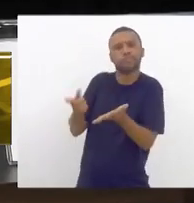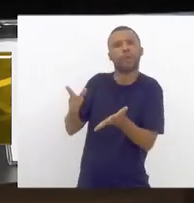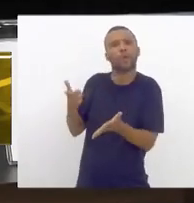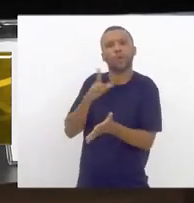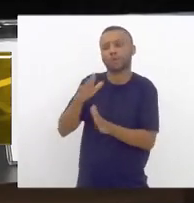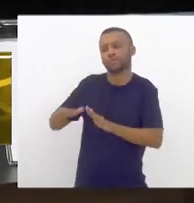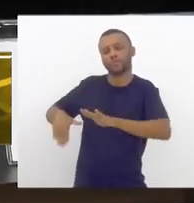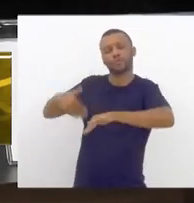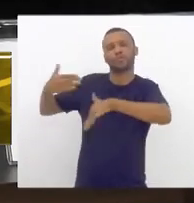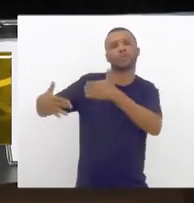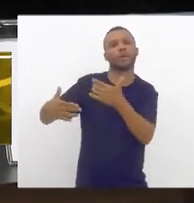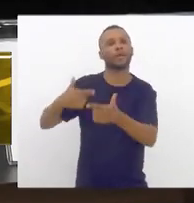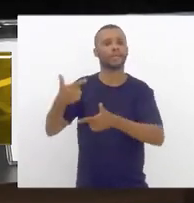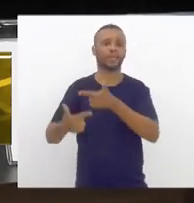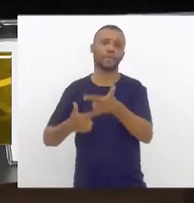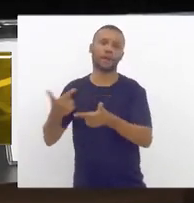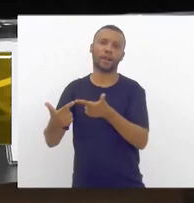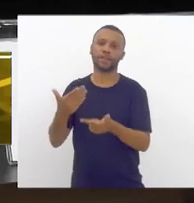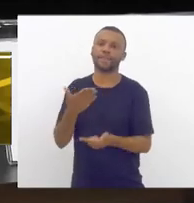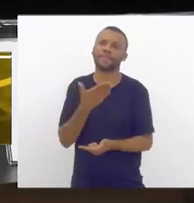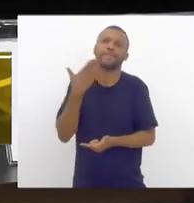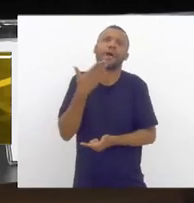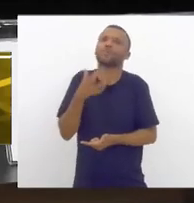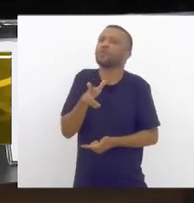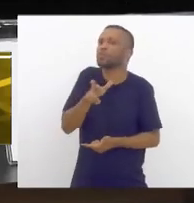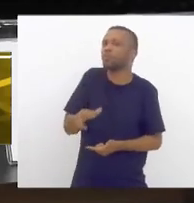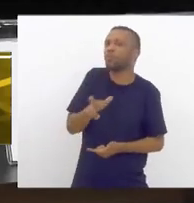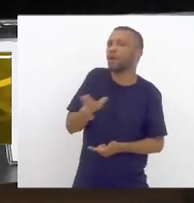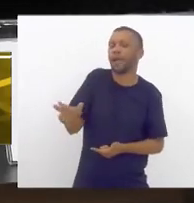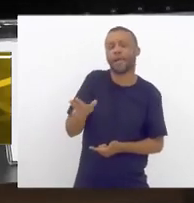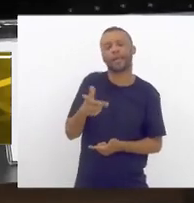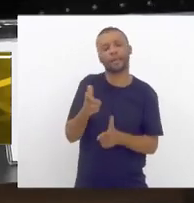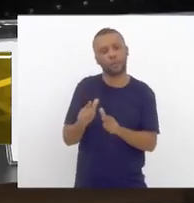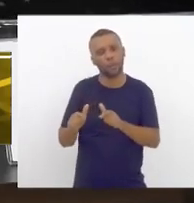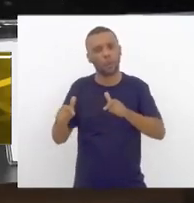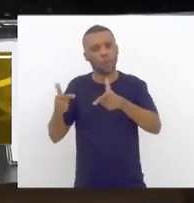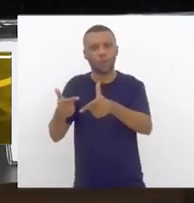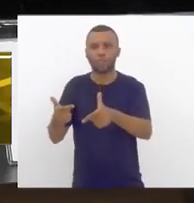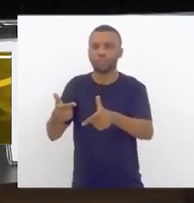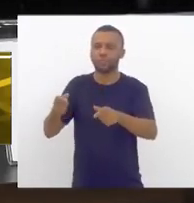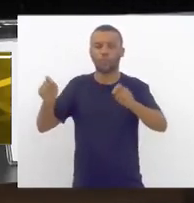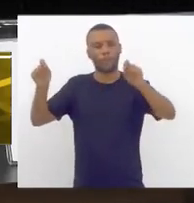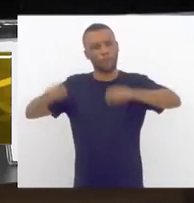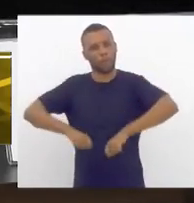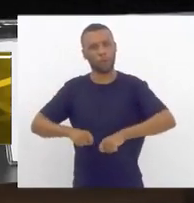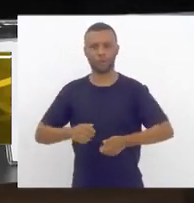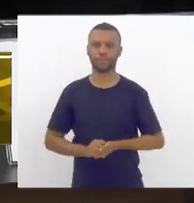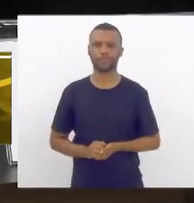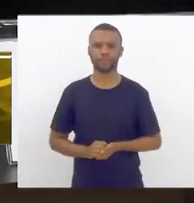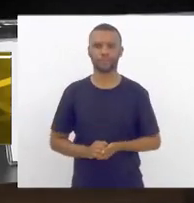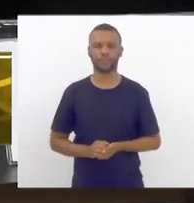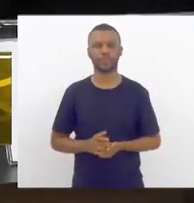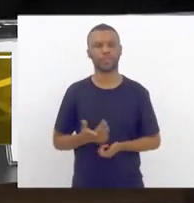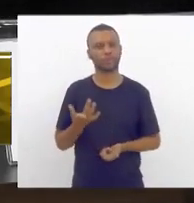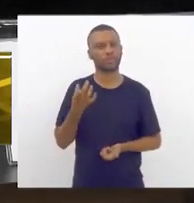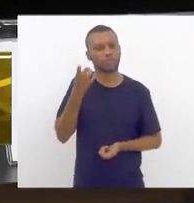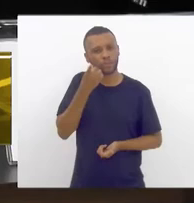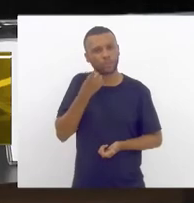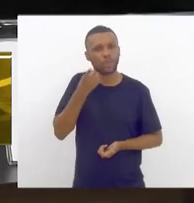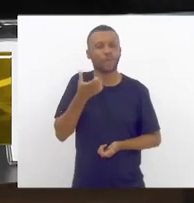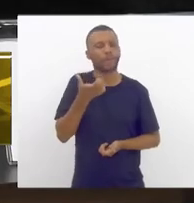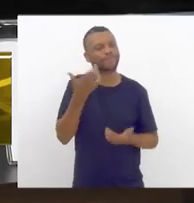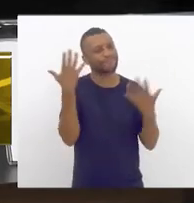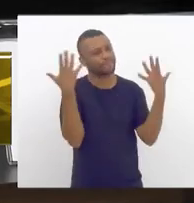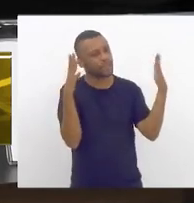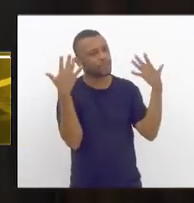essa missão que não é fácil que ele tem feito com muita competência então deputada Caroline parabenizar pela